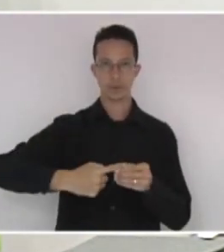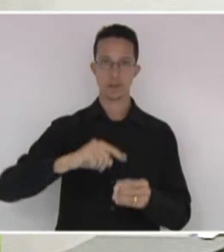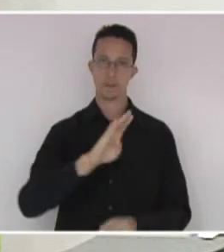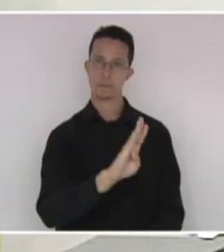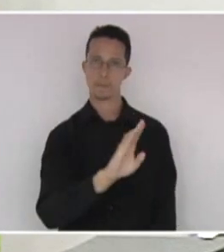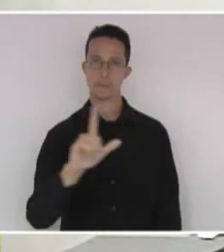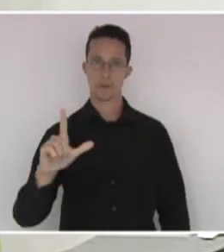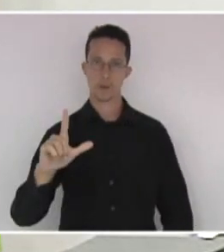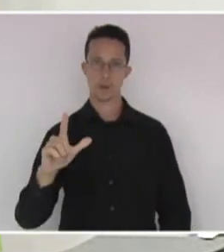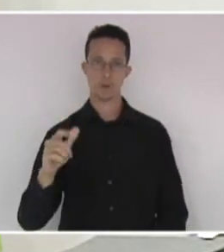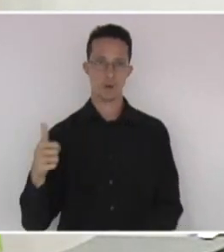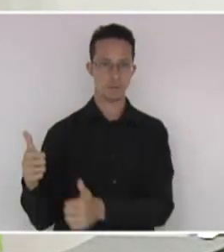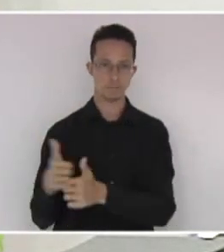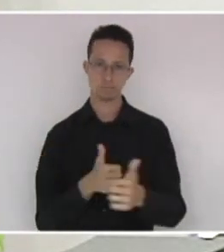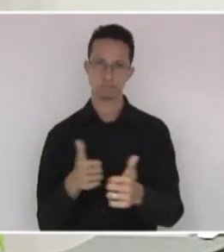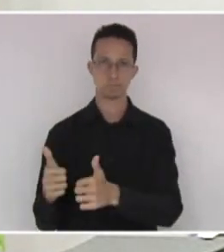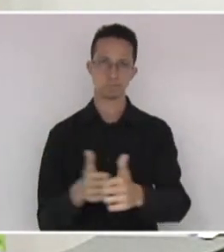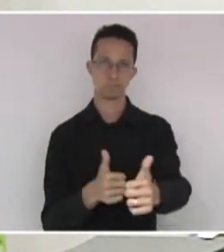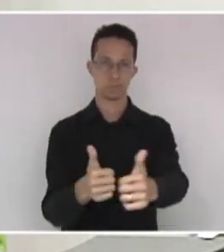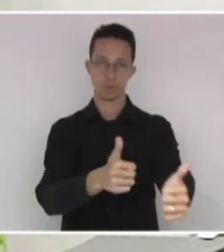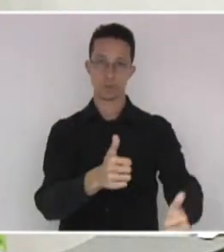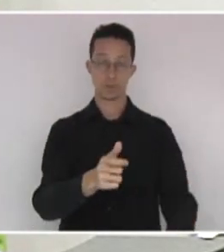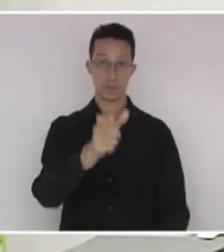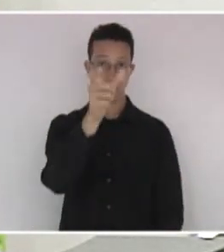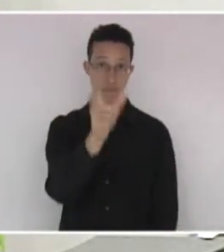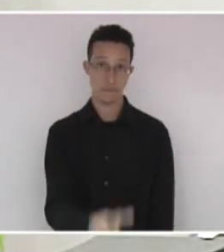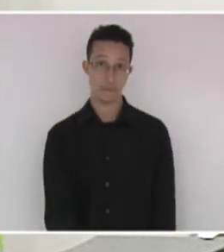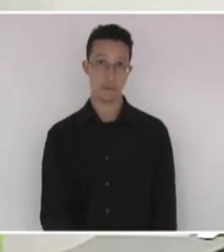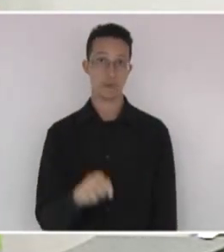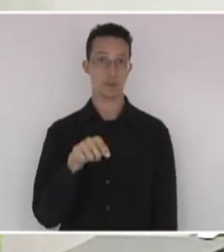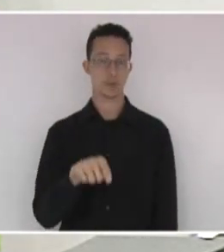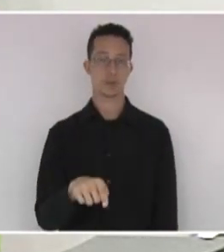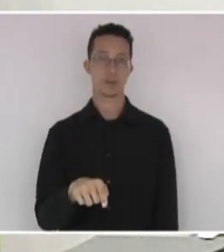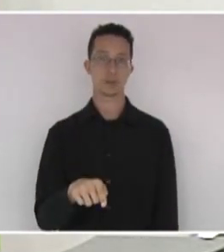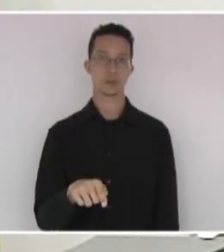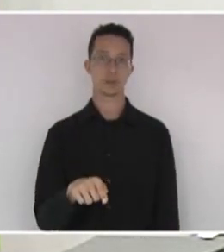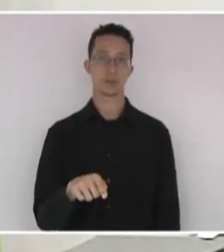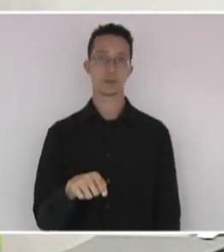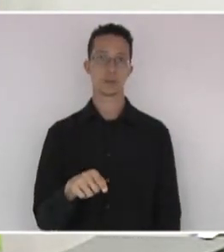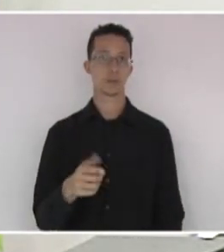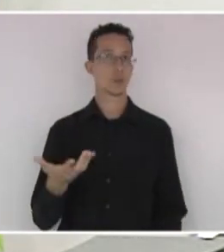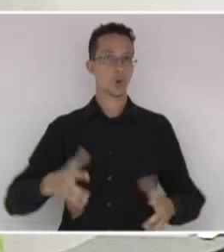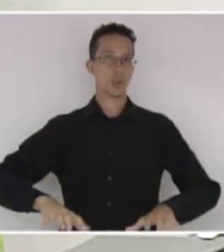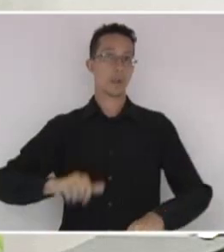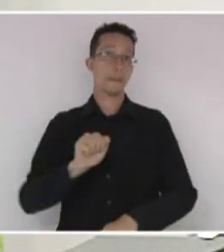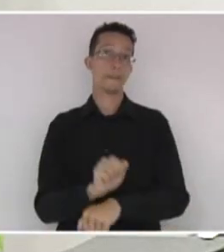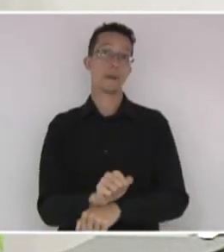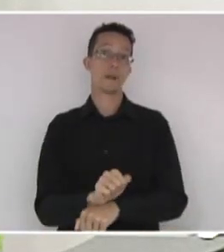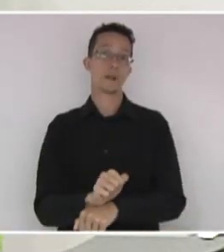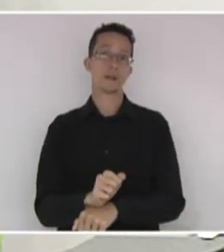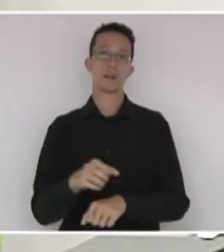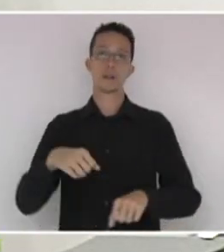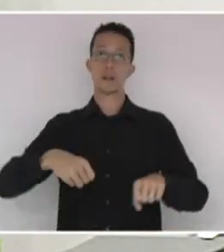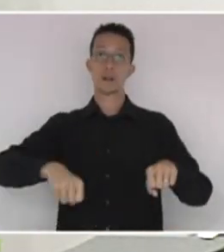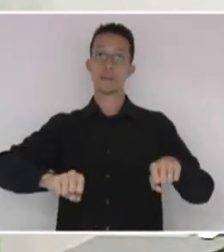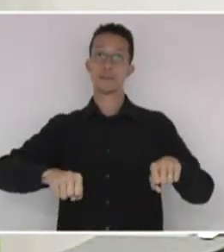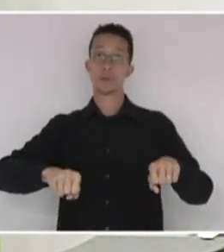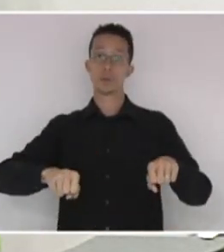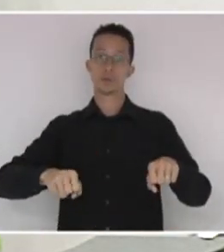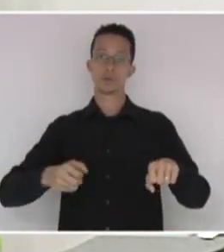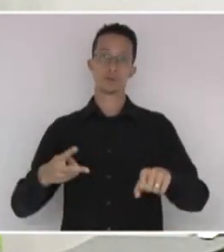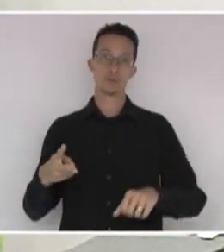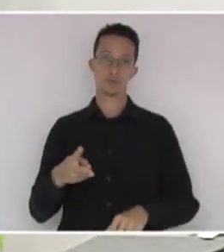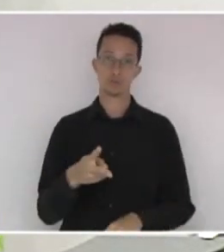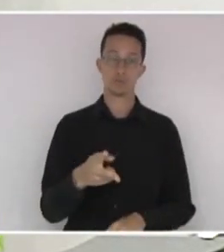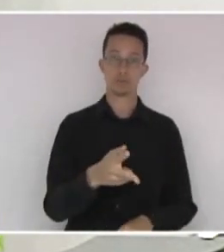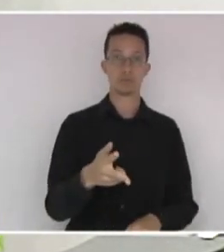que estava, que não aceitou, não parou a moto e acabou o rapaz se acidentando e